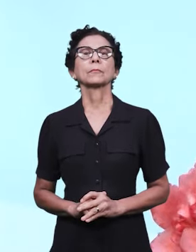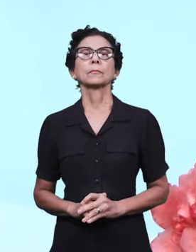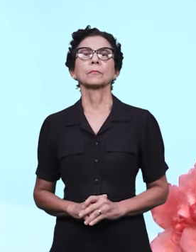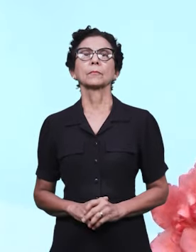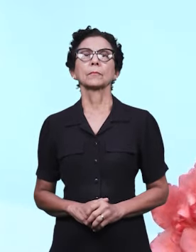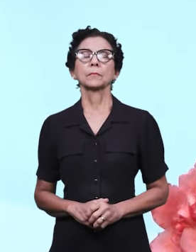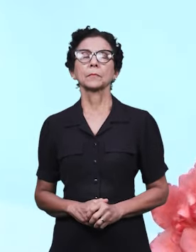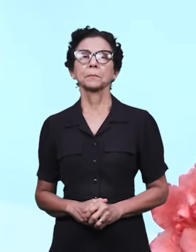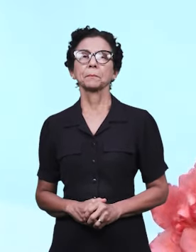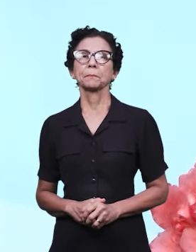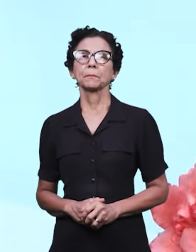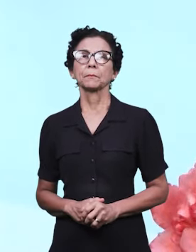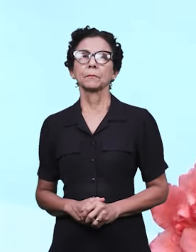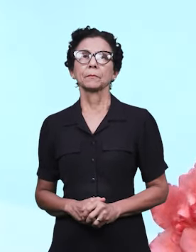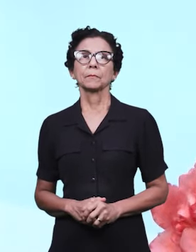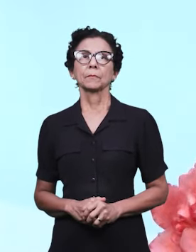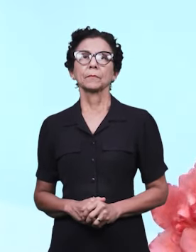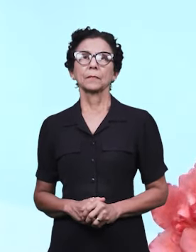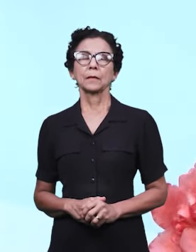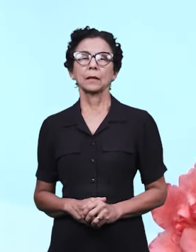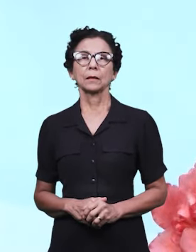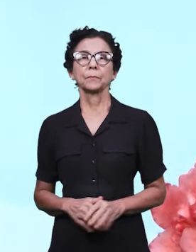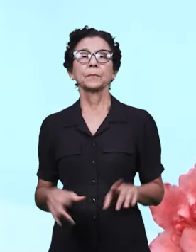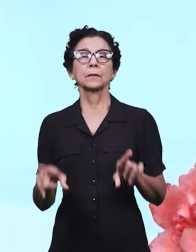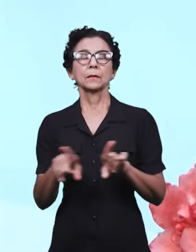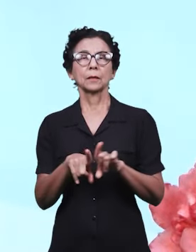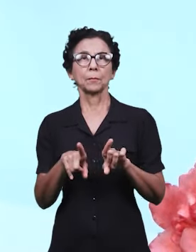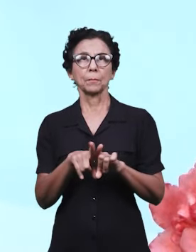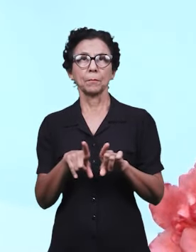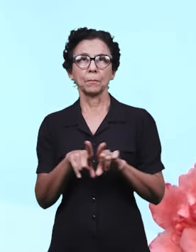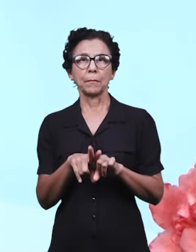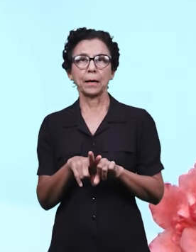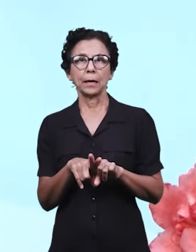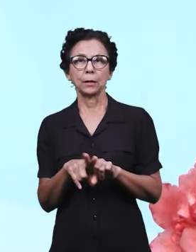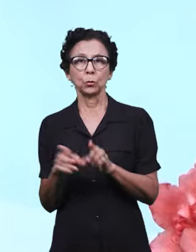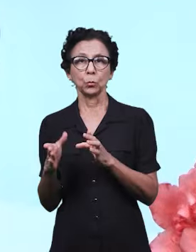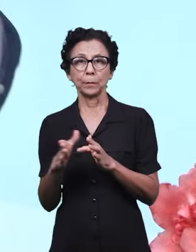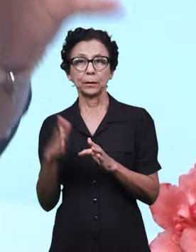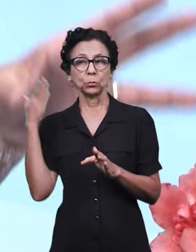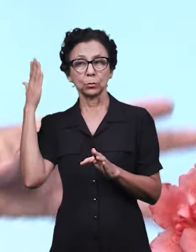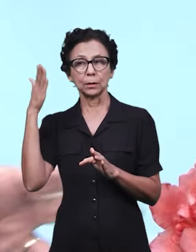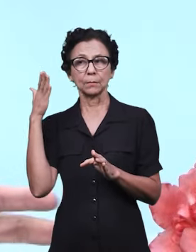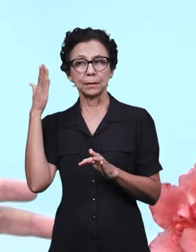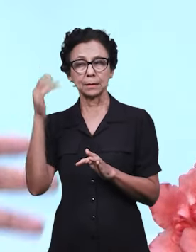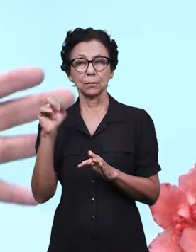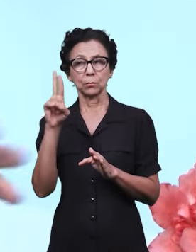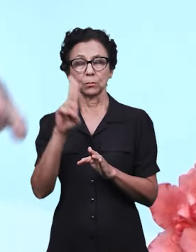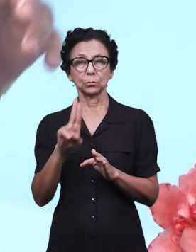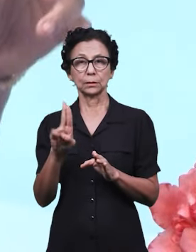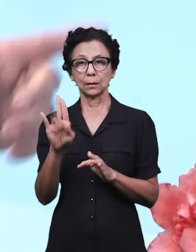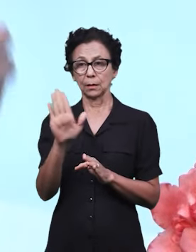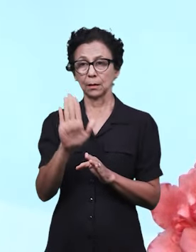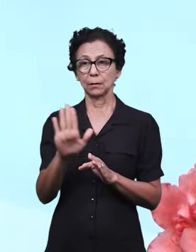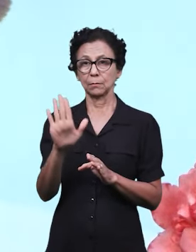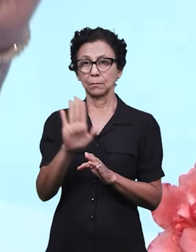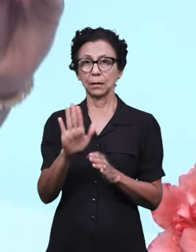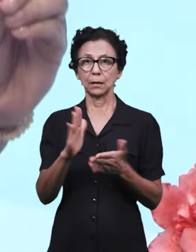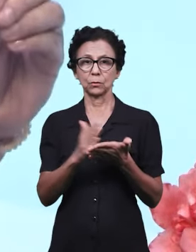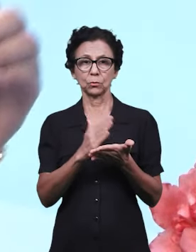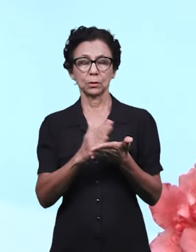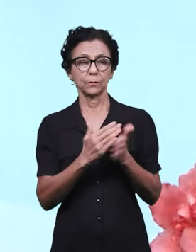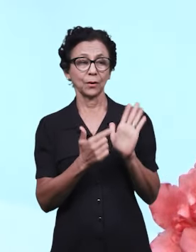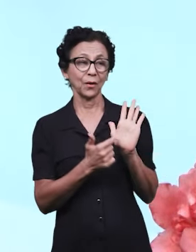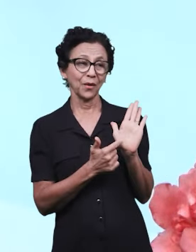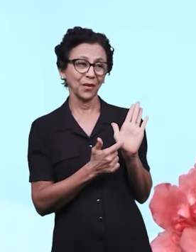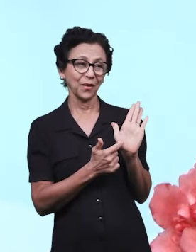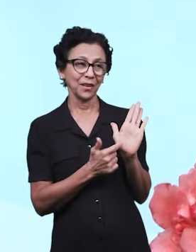Eu vou levar para ela também algum reforço de imagem durante a mensagem. Pode estar levando a coração escrito